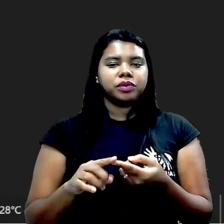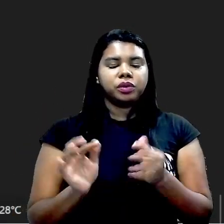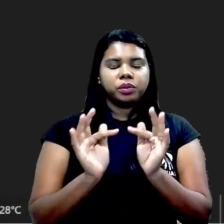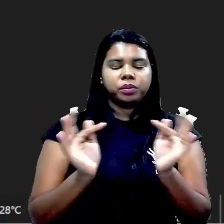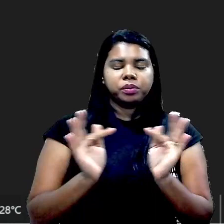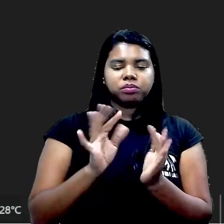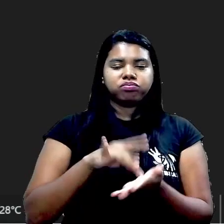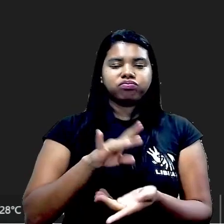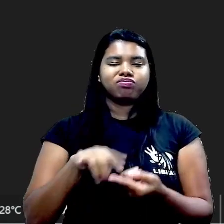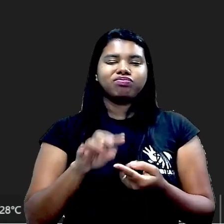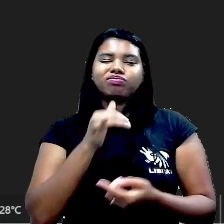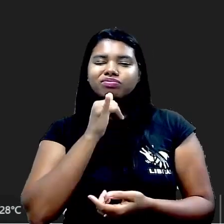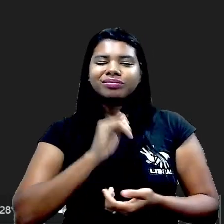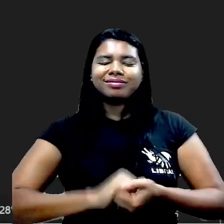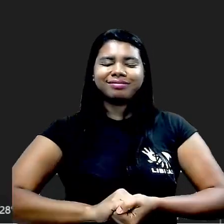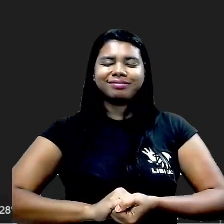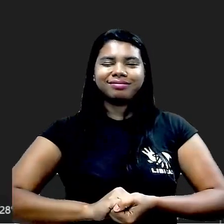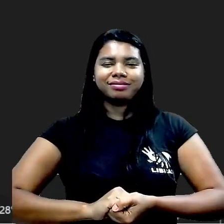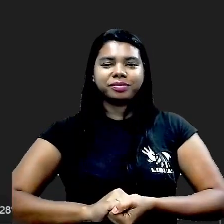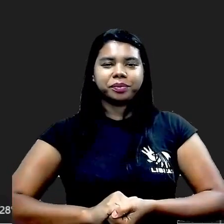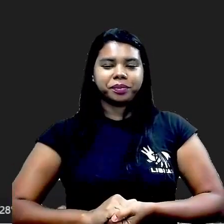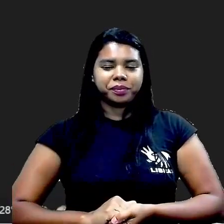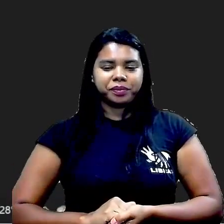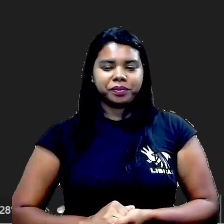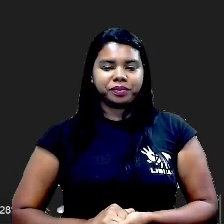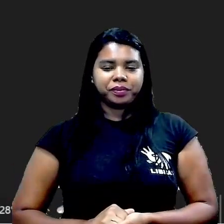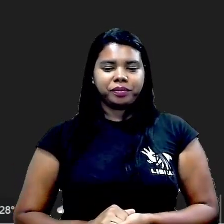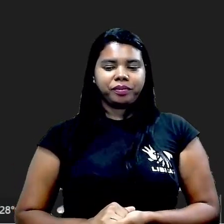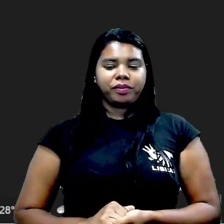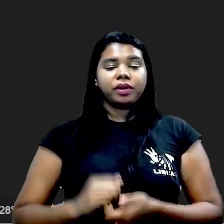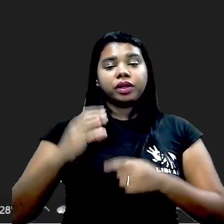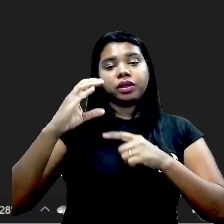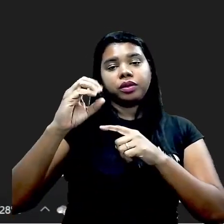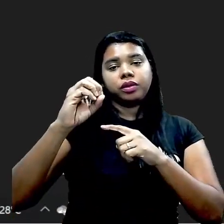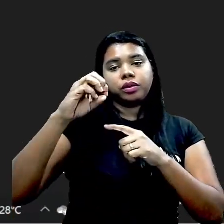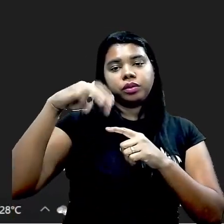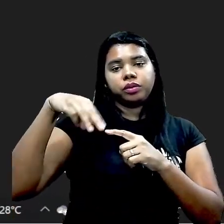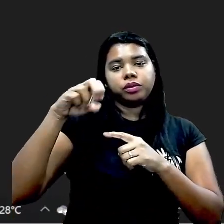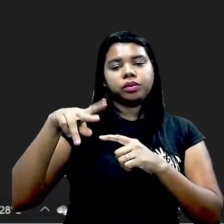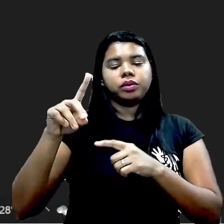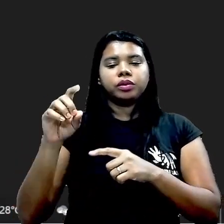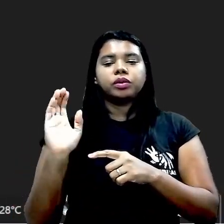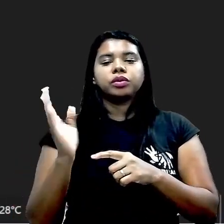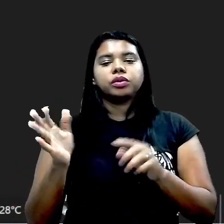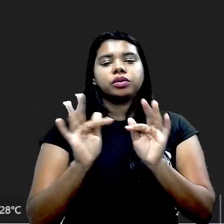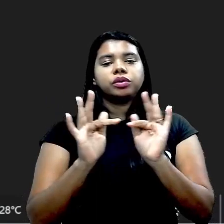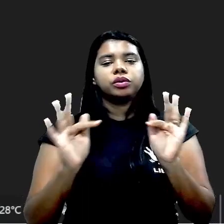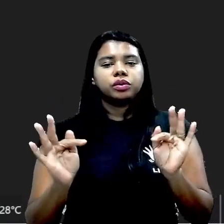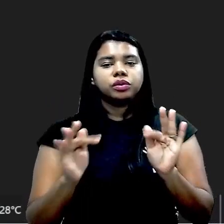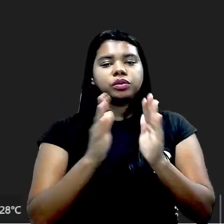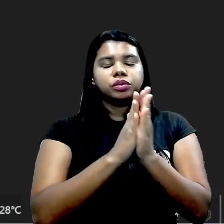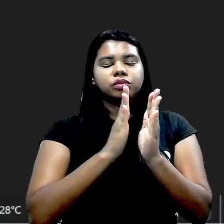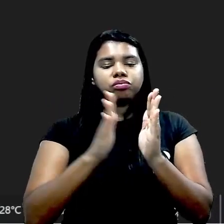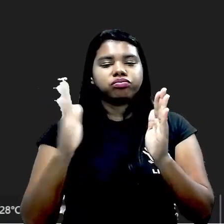simples fazer esses comandos, porque a Unity já traz essas funções embutidas na sua